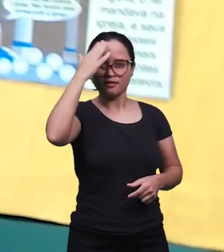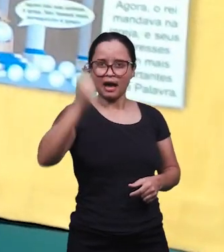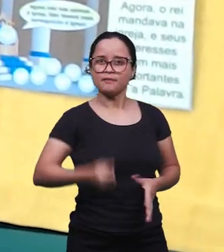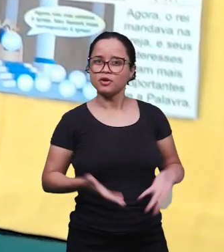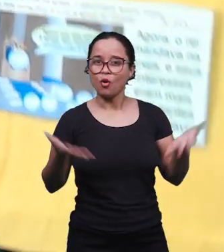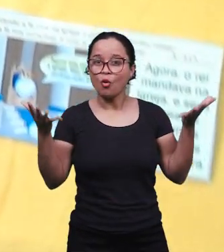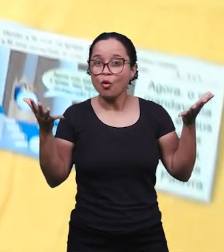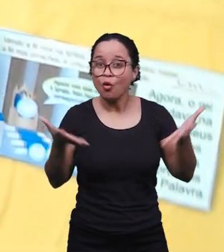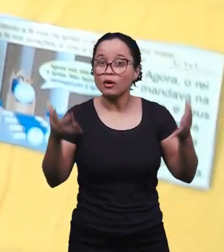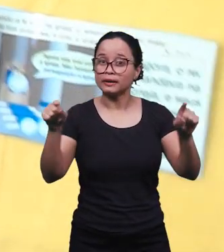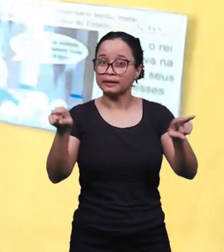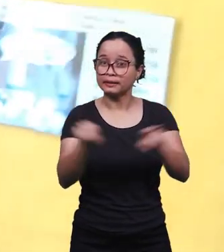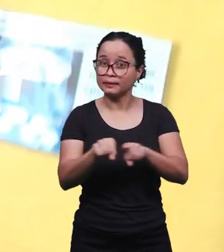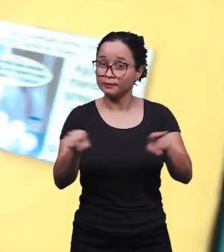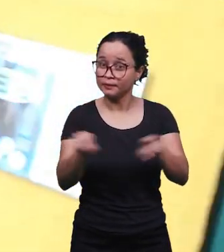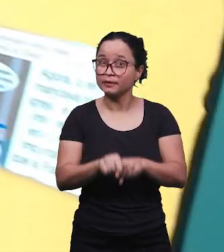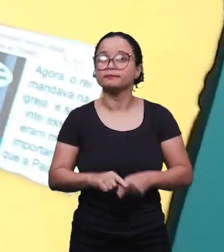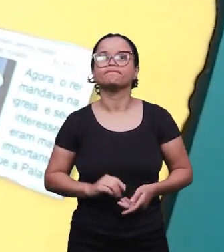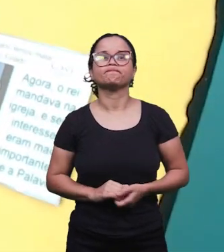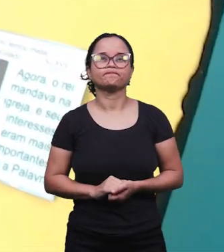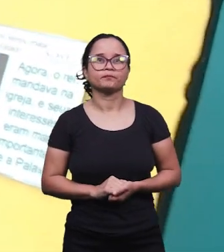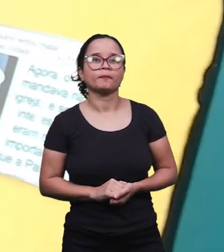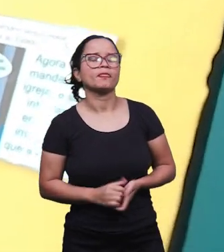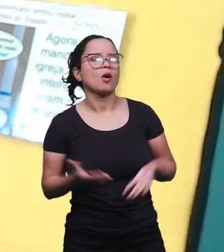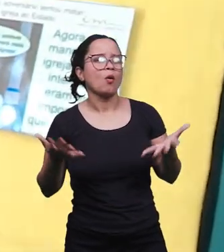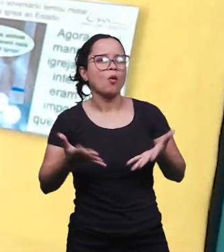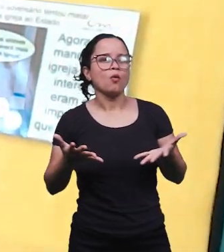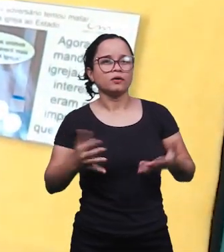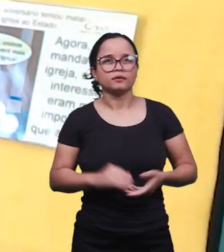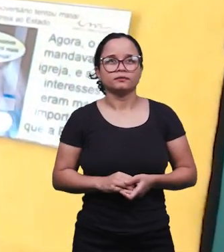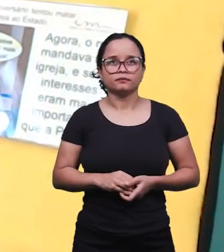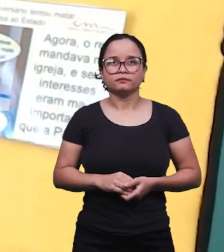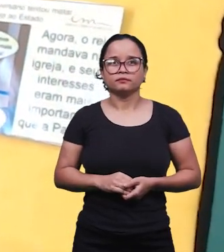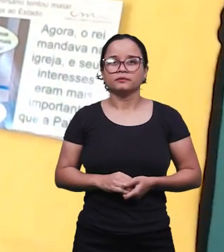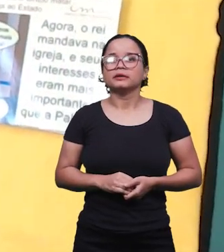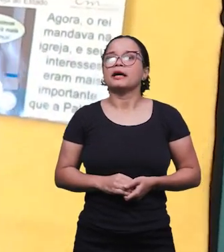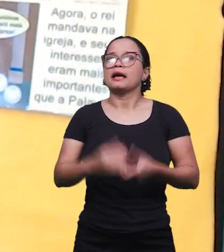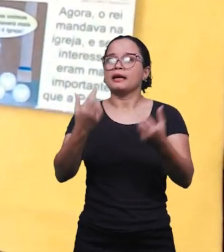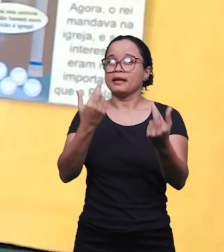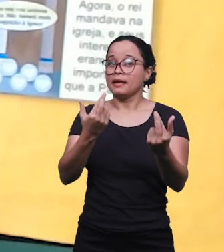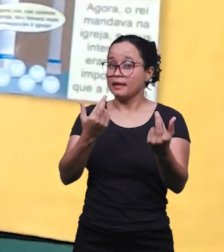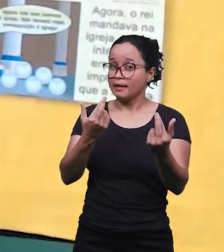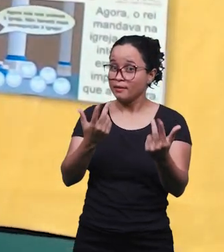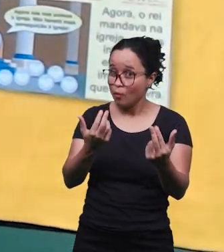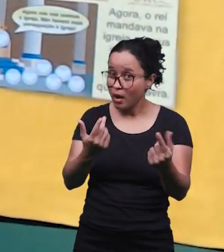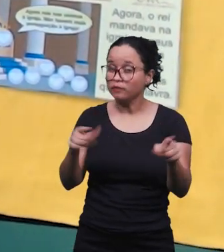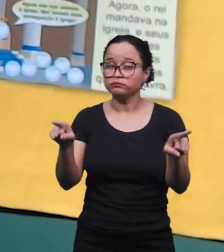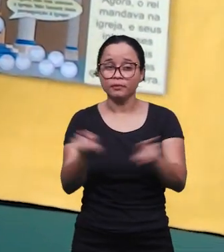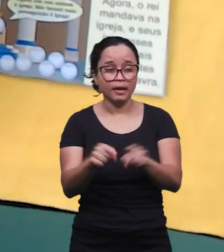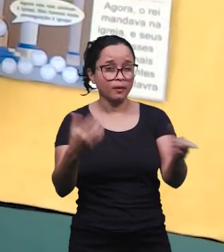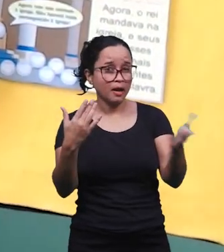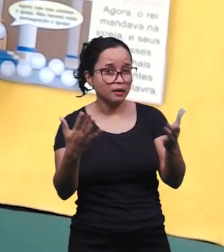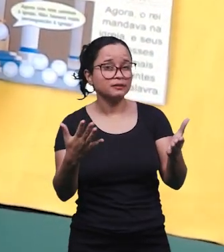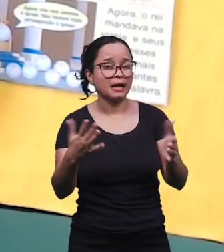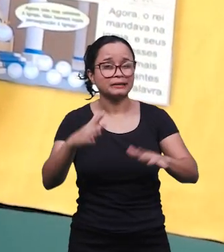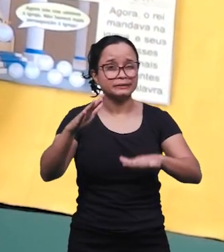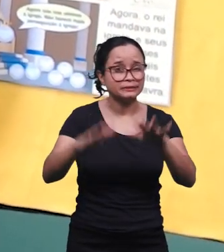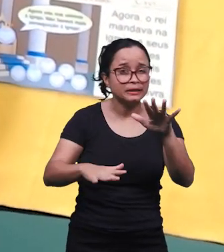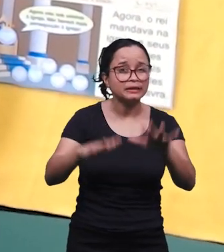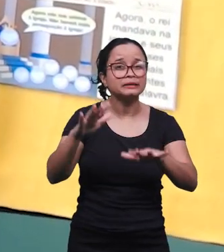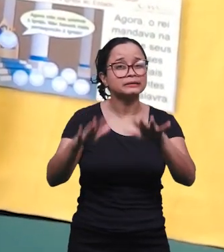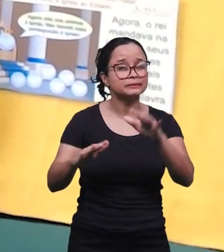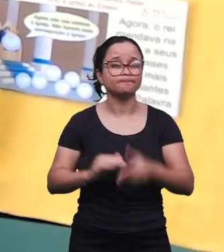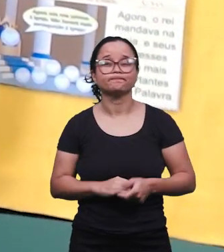sabia que hoje também, sim, hoje é da mesma forma.